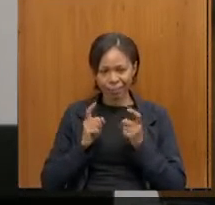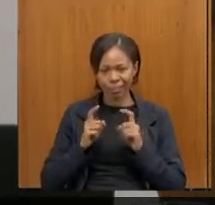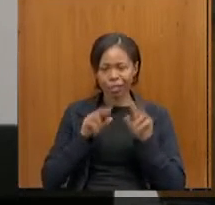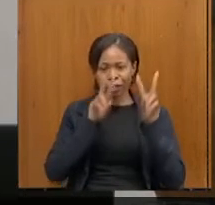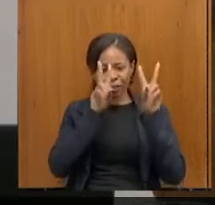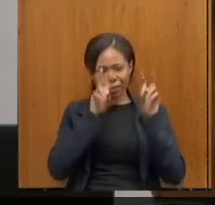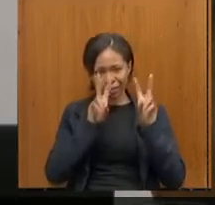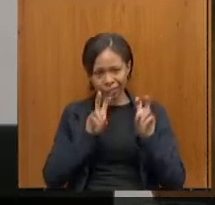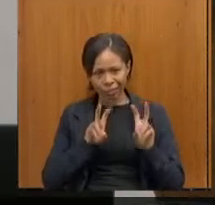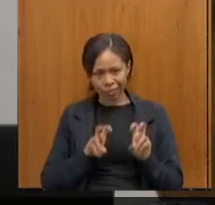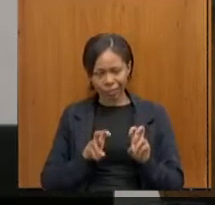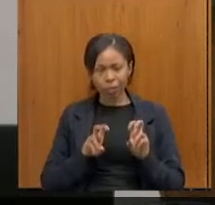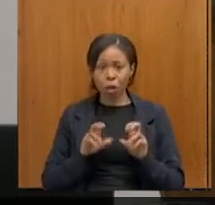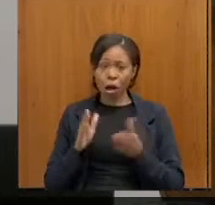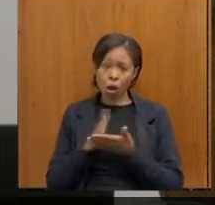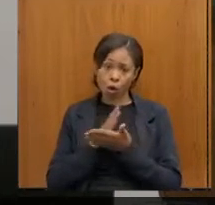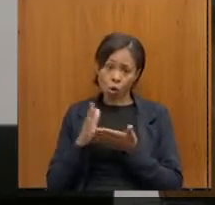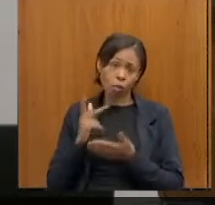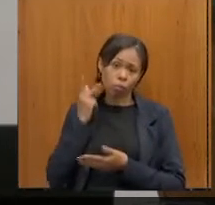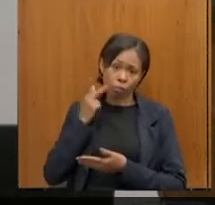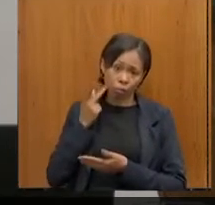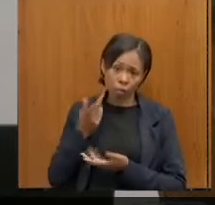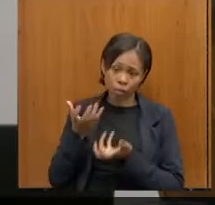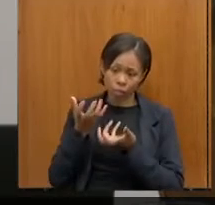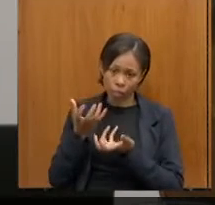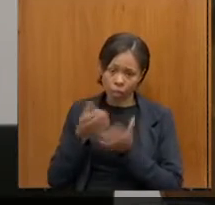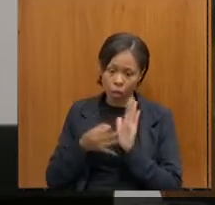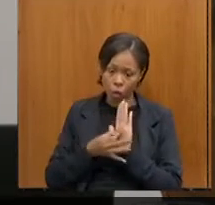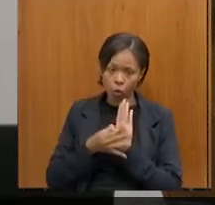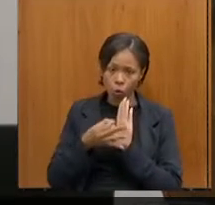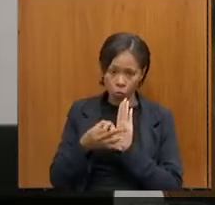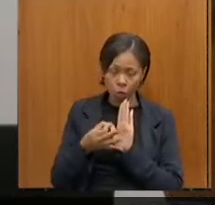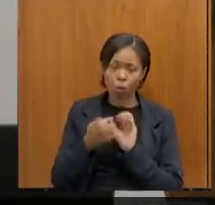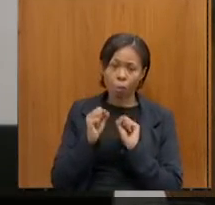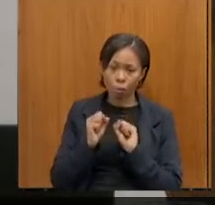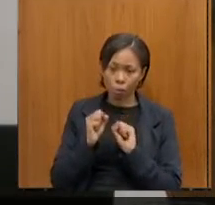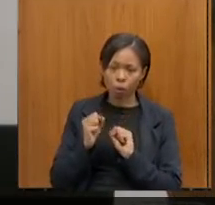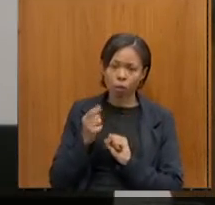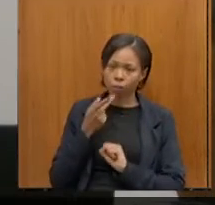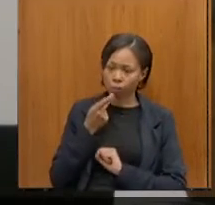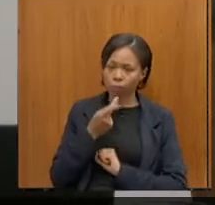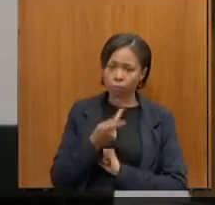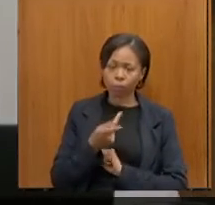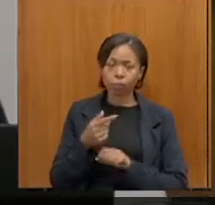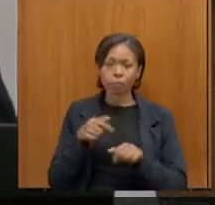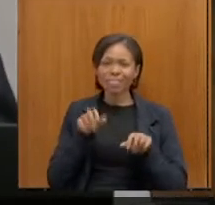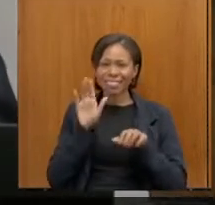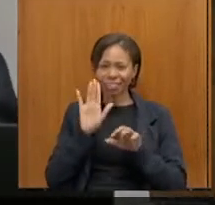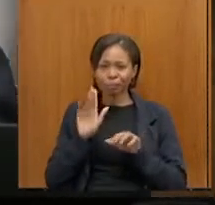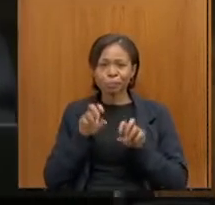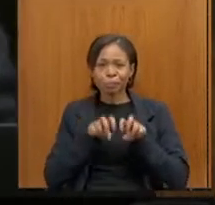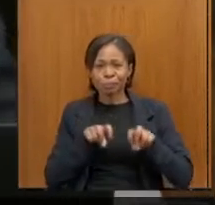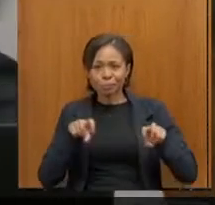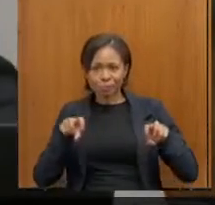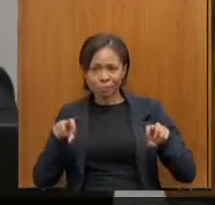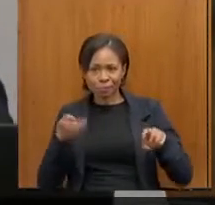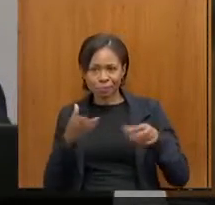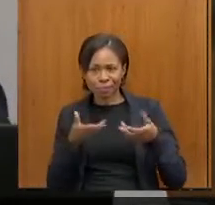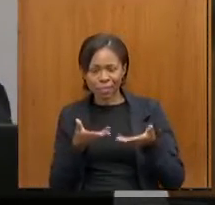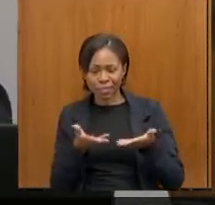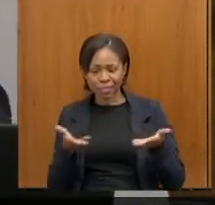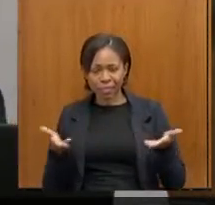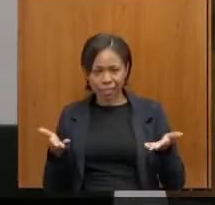os parlamentares que ainda desejam apresentar requerimentos podem manifestar oralmente sobre a mesa ou requerimentos